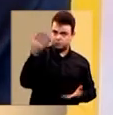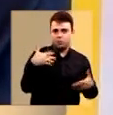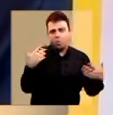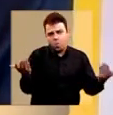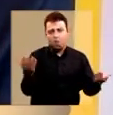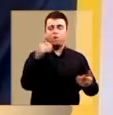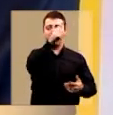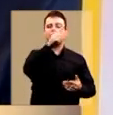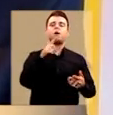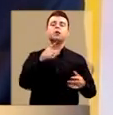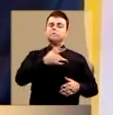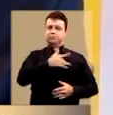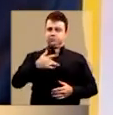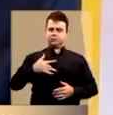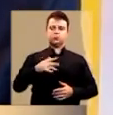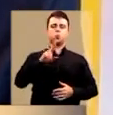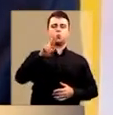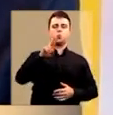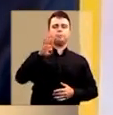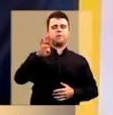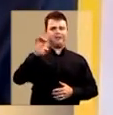vai procurar o Sistema Único de Saúde,